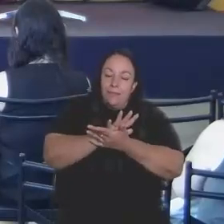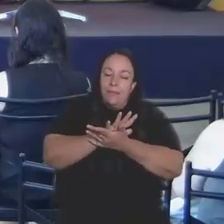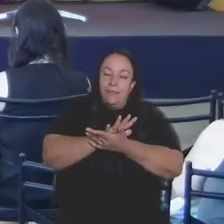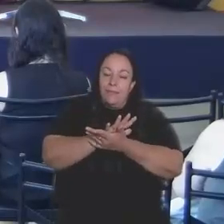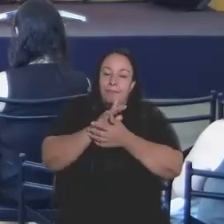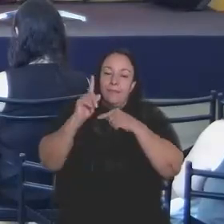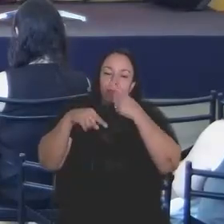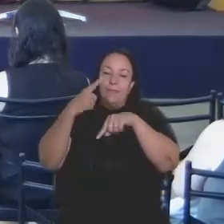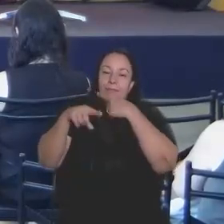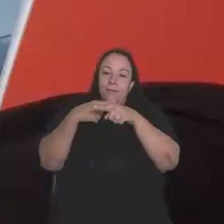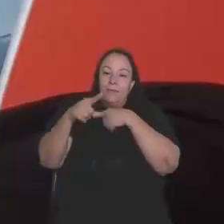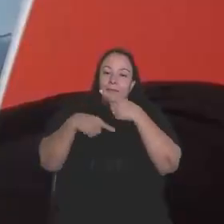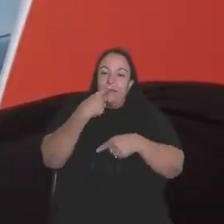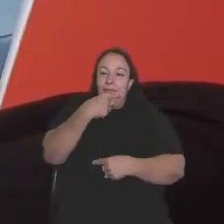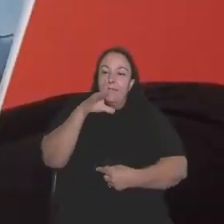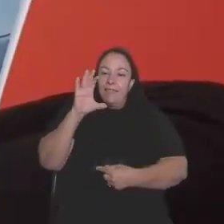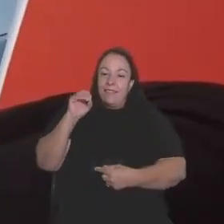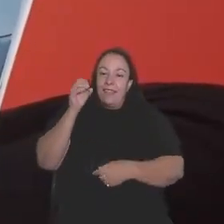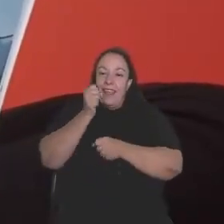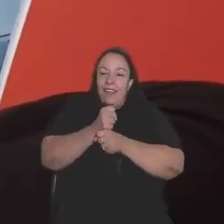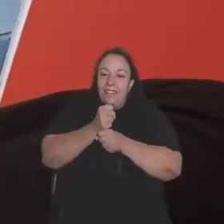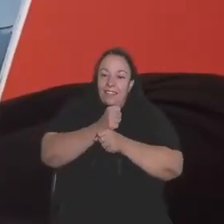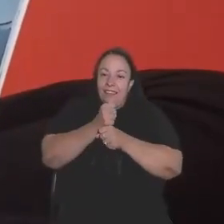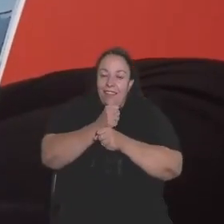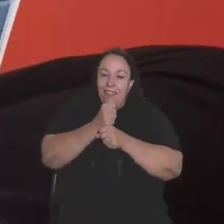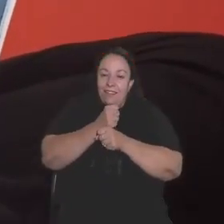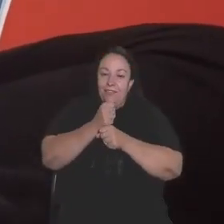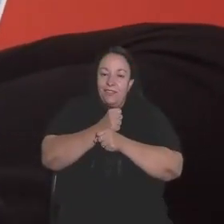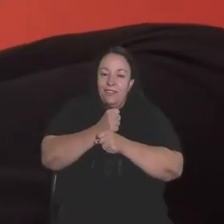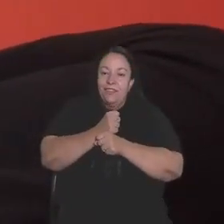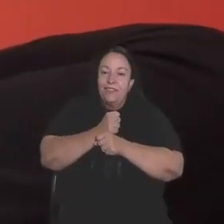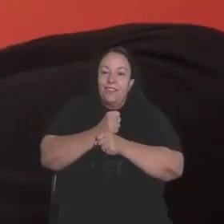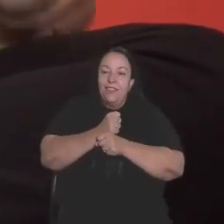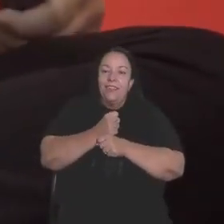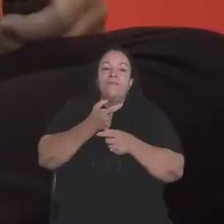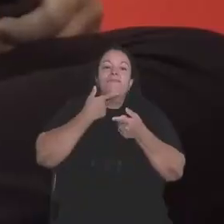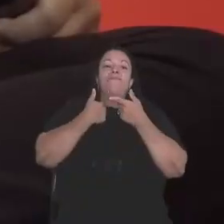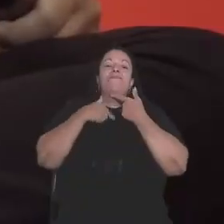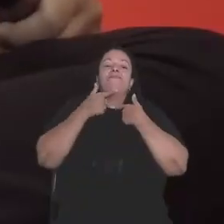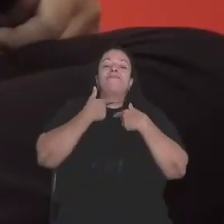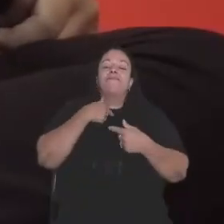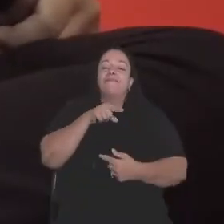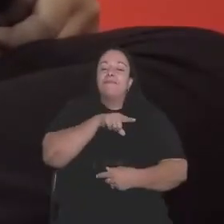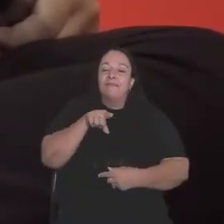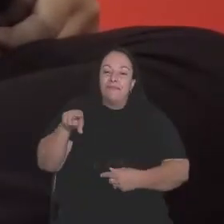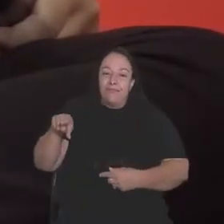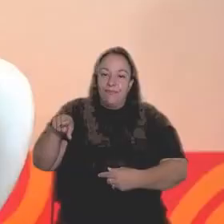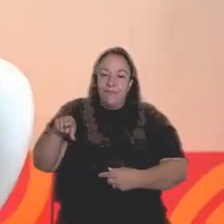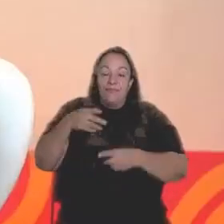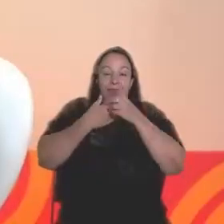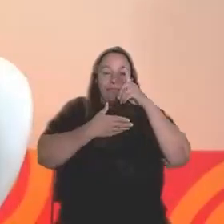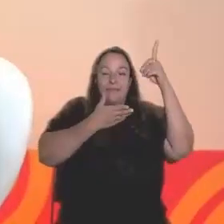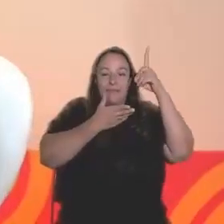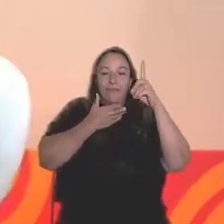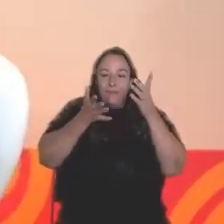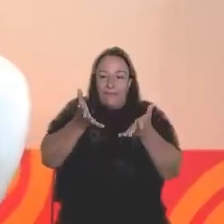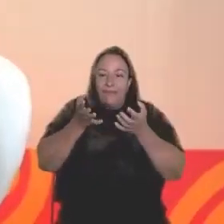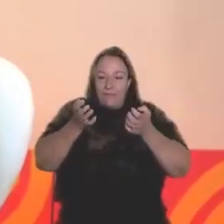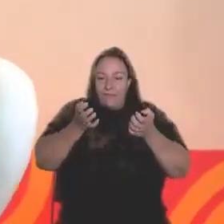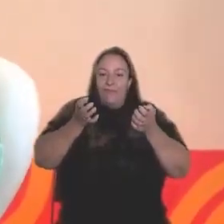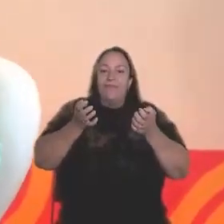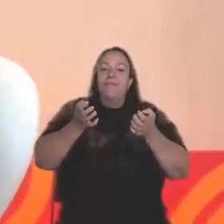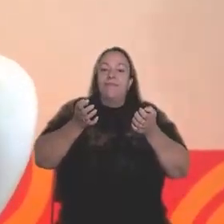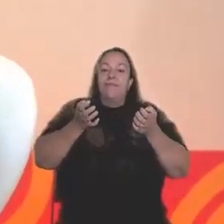10 anos, depois desse livro, dentro do idealismo e dentro da vontade de vocês. César, se Deus quiser, eu penso nisso sempre,